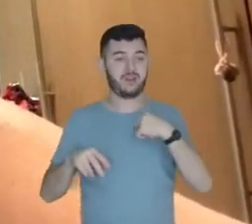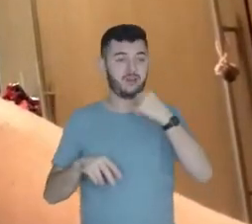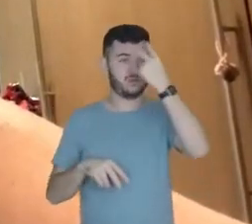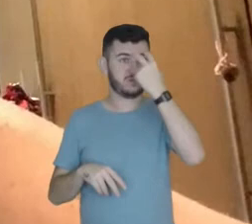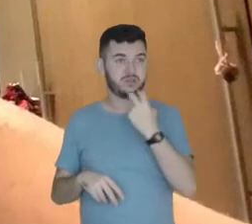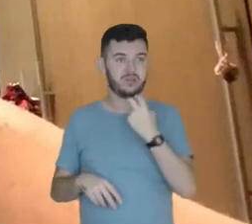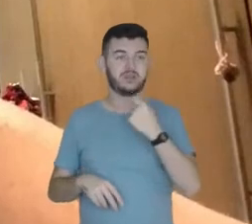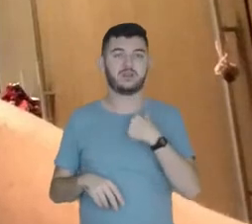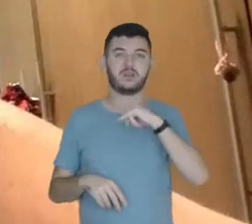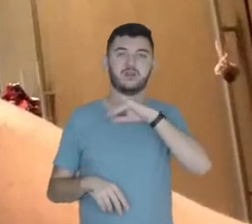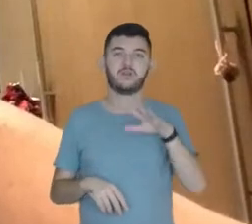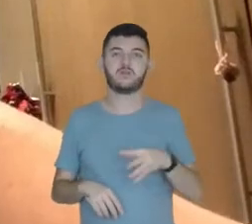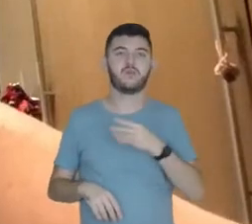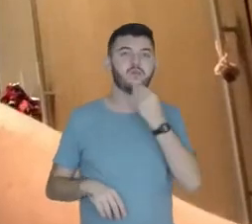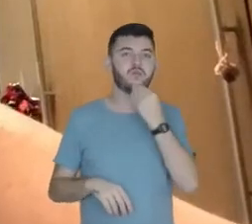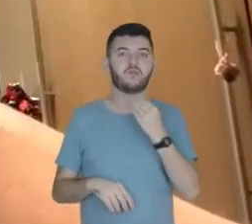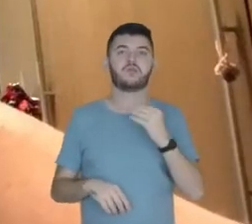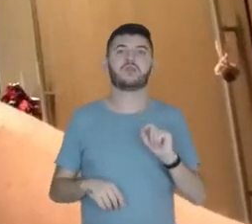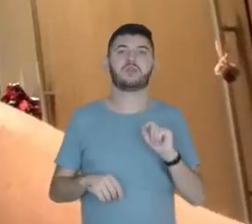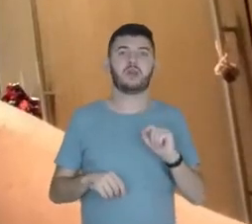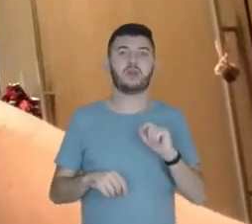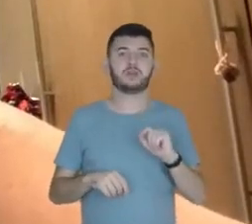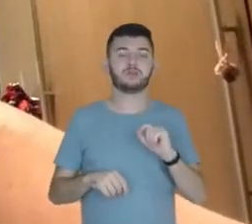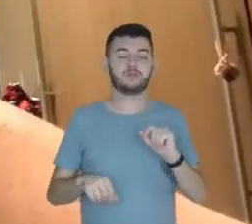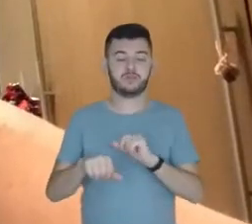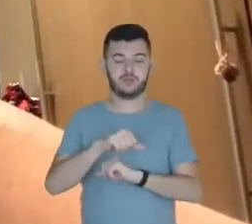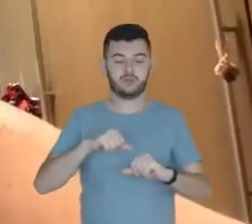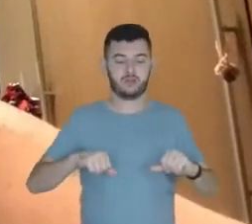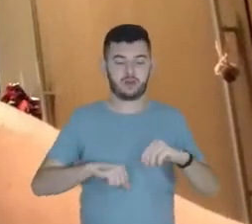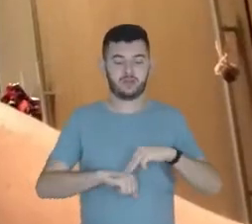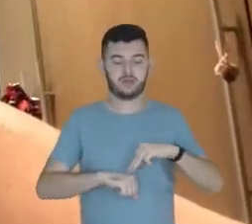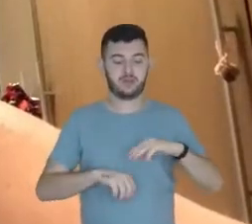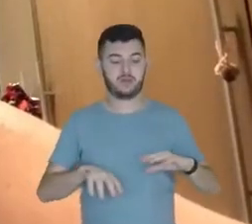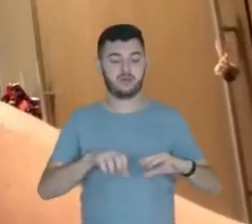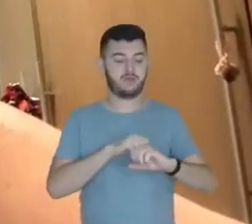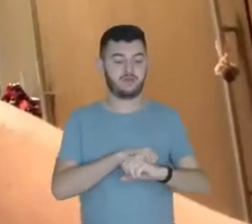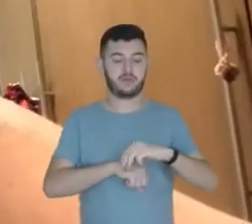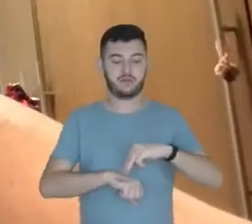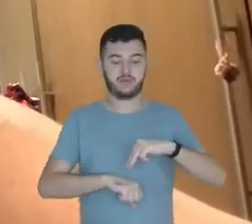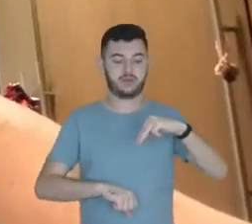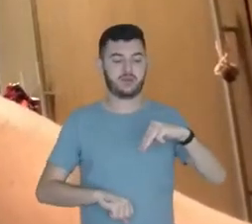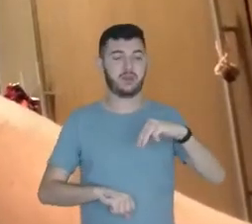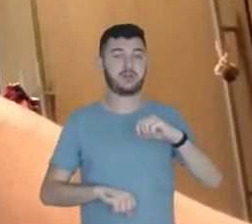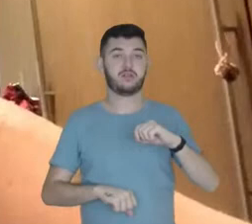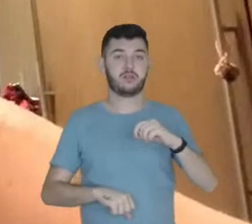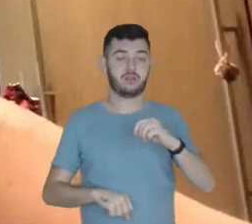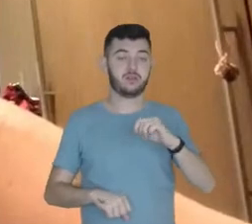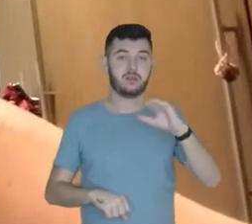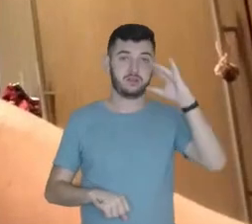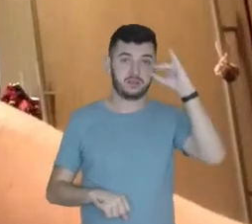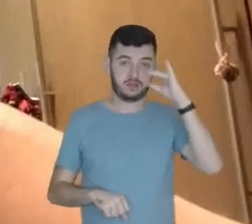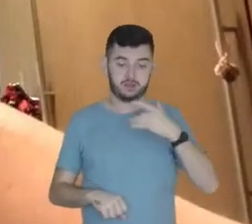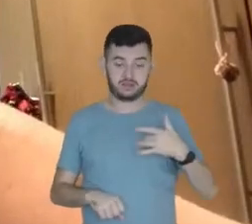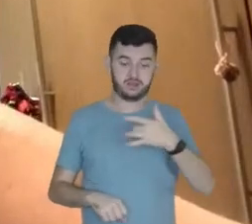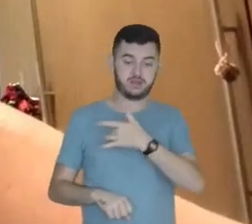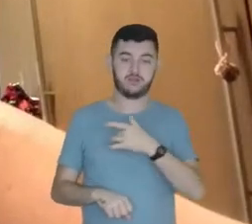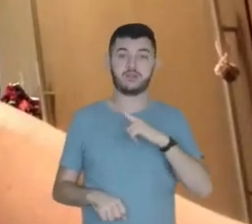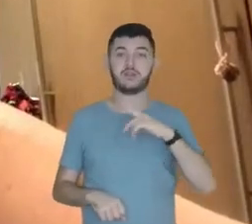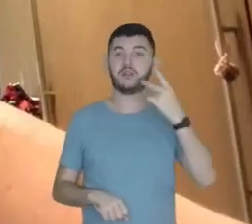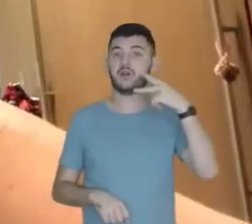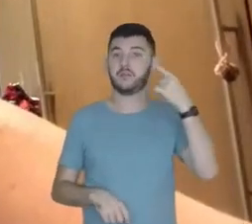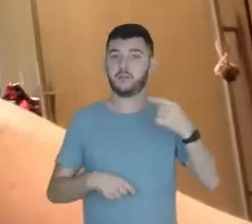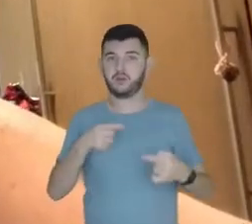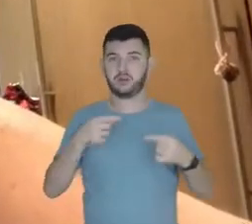tornar mestra em Ciências da Saúde pela Universidade Federal do Estado de São Paulo, a partir de uma política